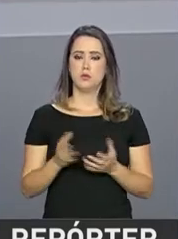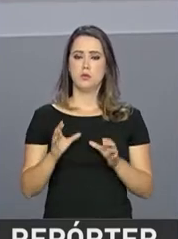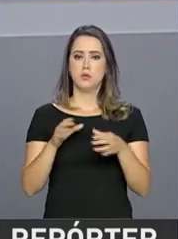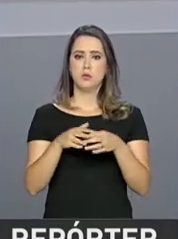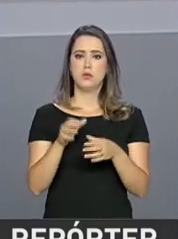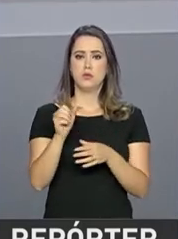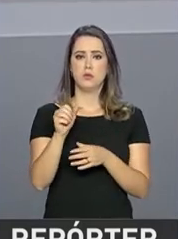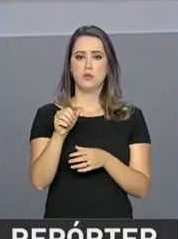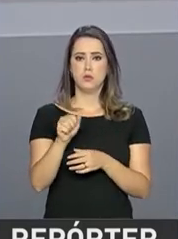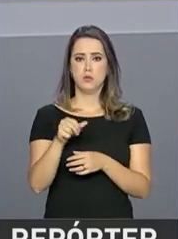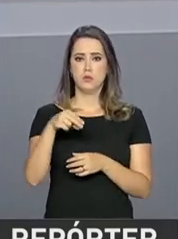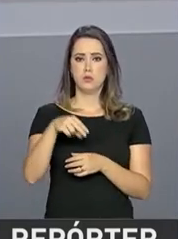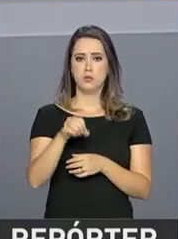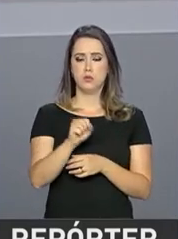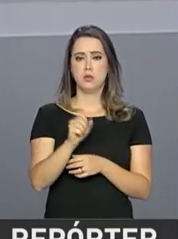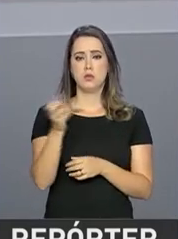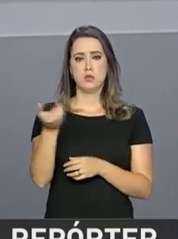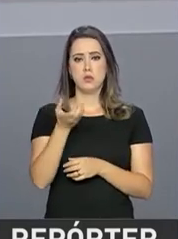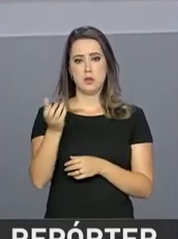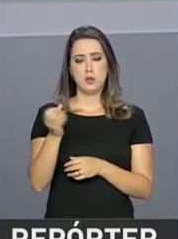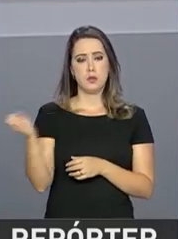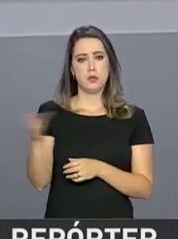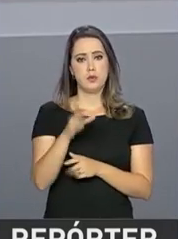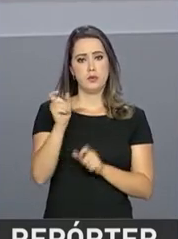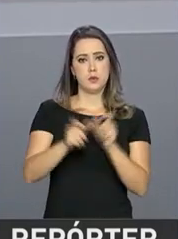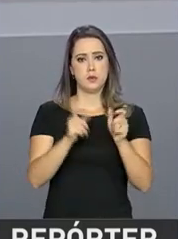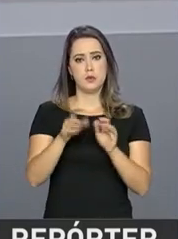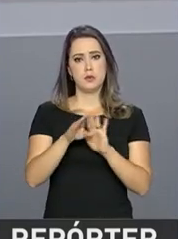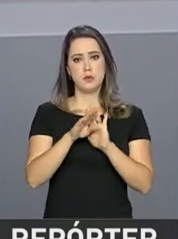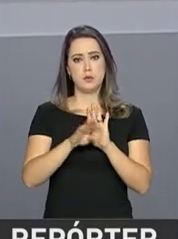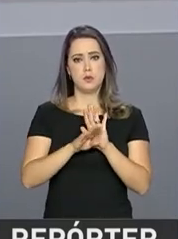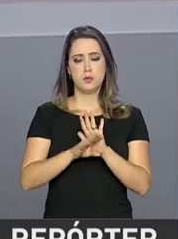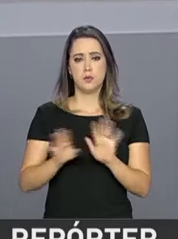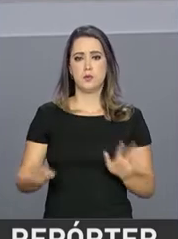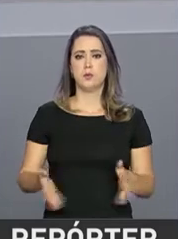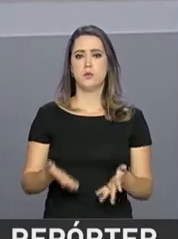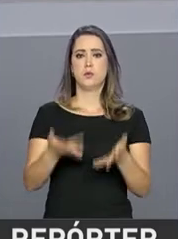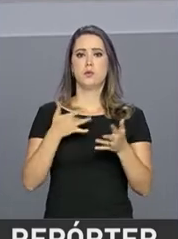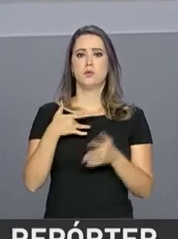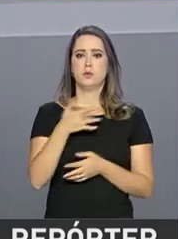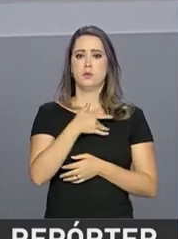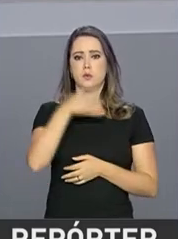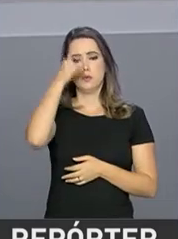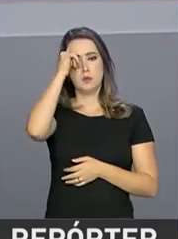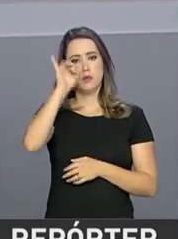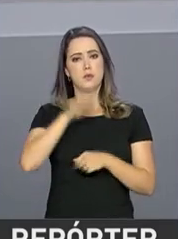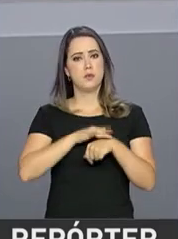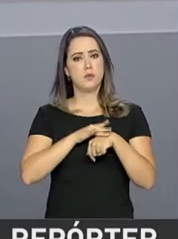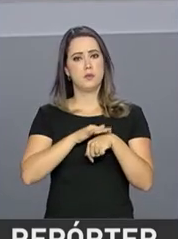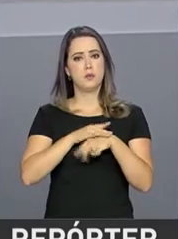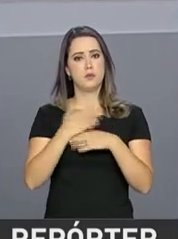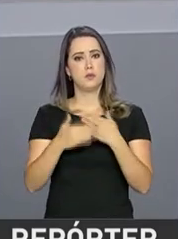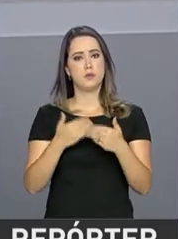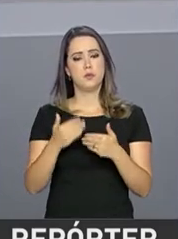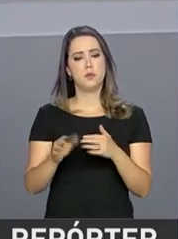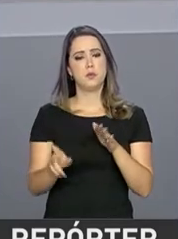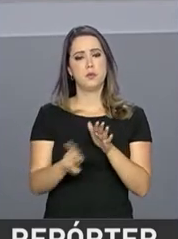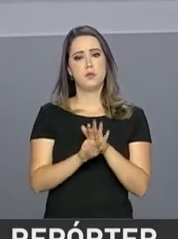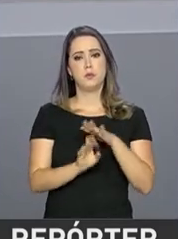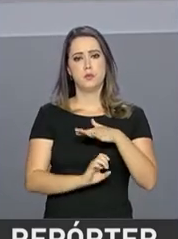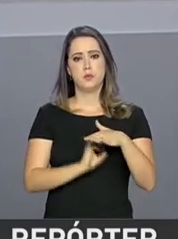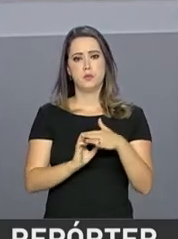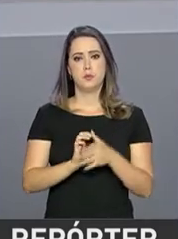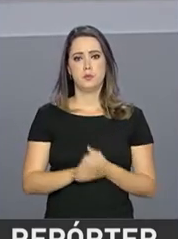espera incentivar a adesão de beneficiários a programas de promoção da saúde e prevenção de doenças mantidos pelas